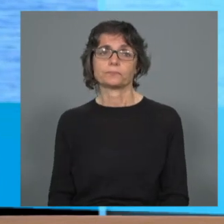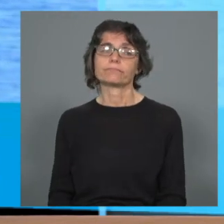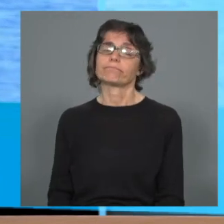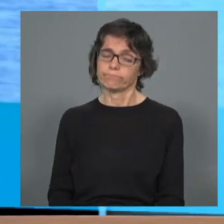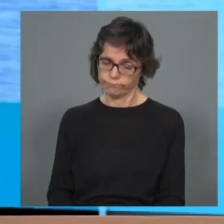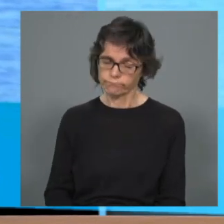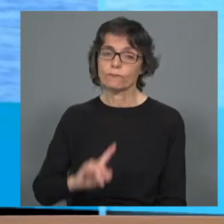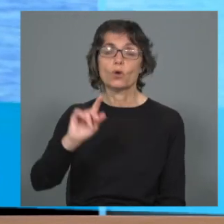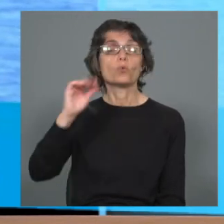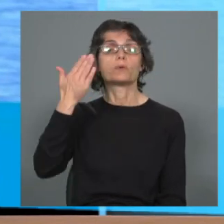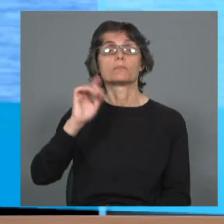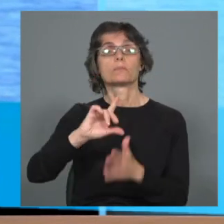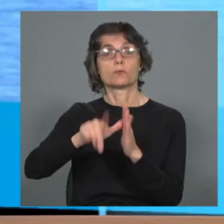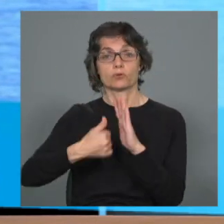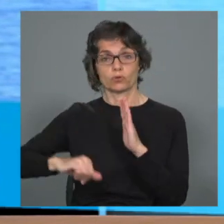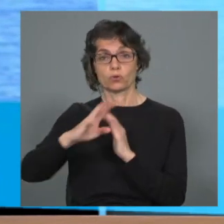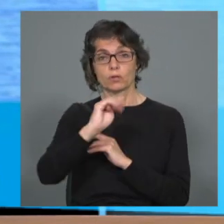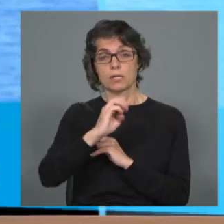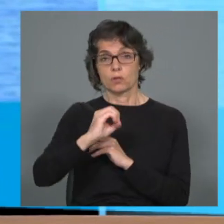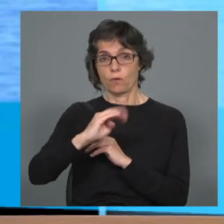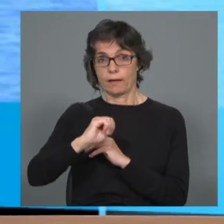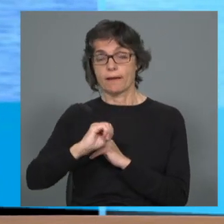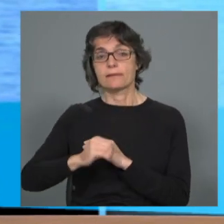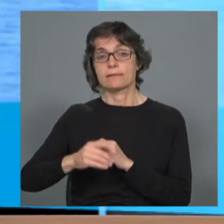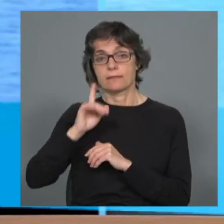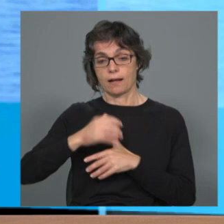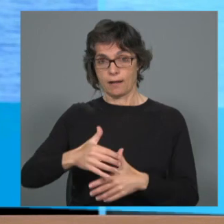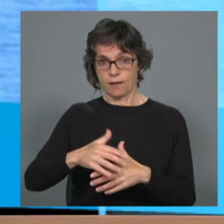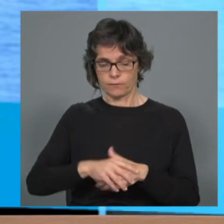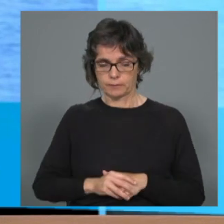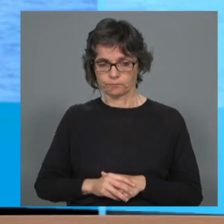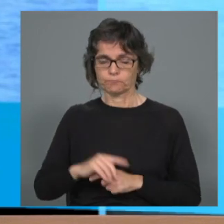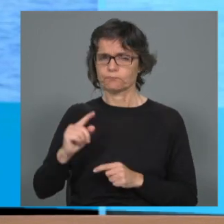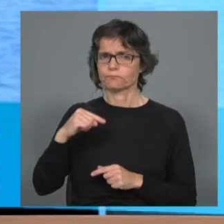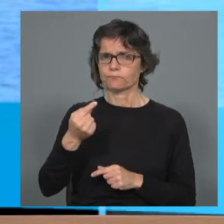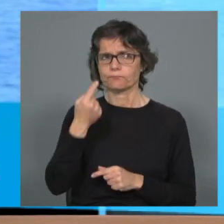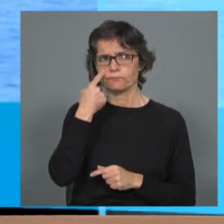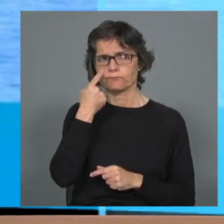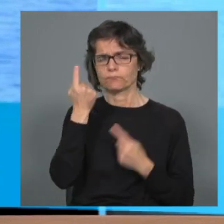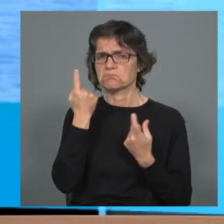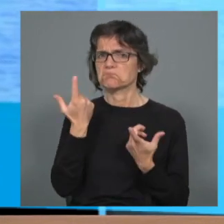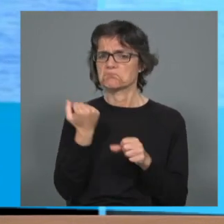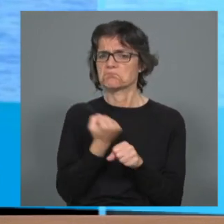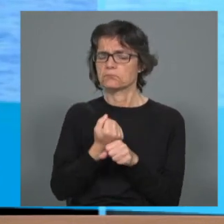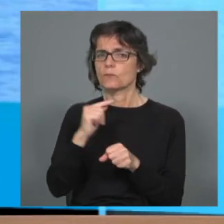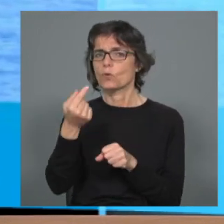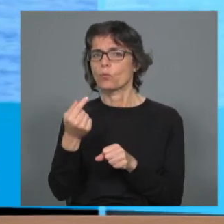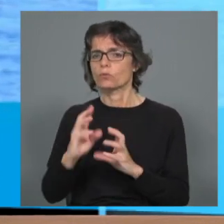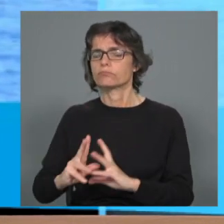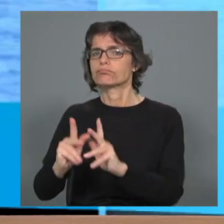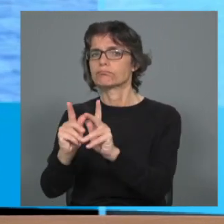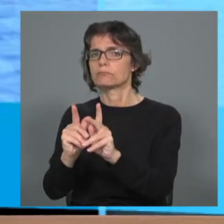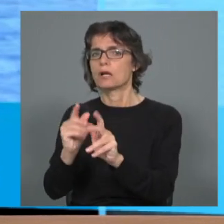SOS Grávida, e a preocupação foi ir desenvolvendo alguns serviços que não existiam na comunidade.